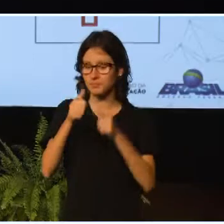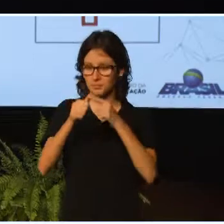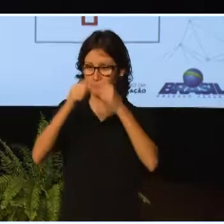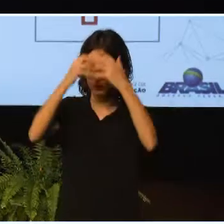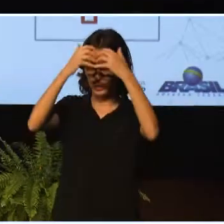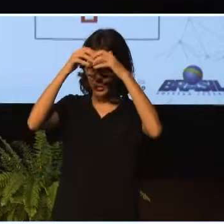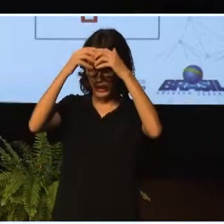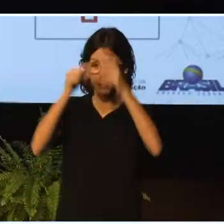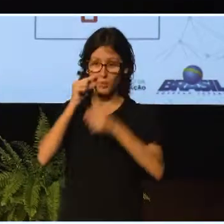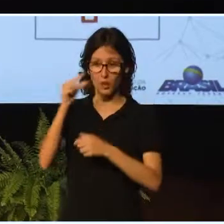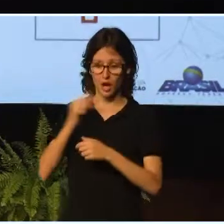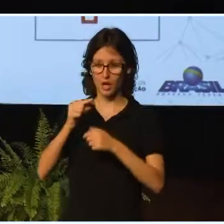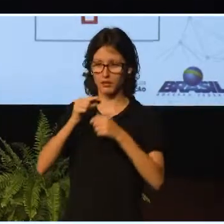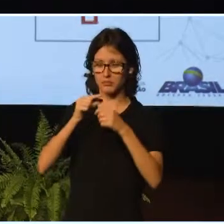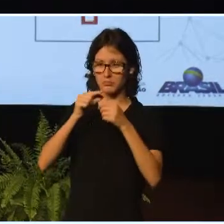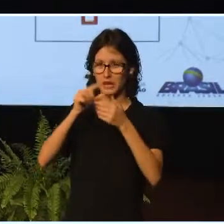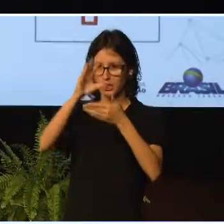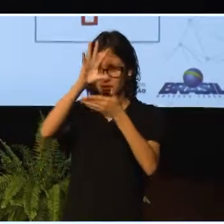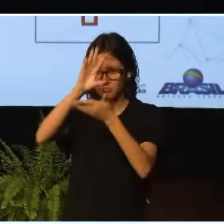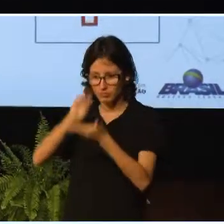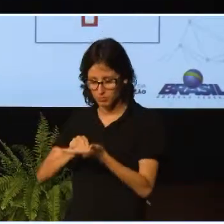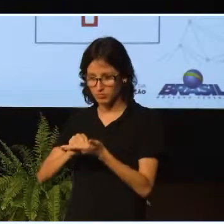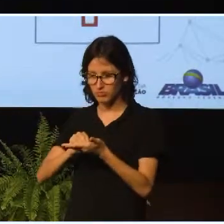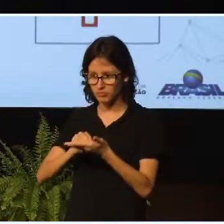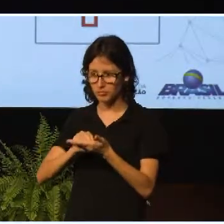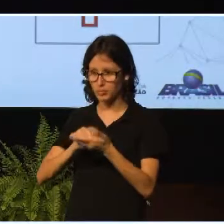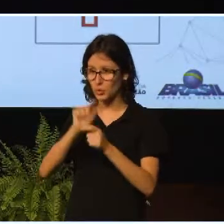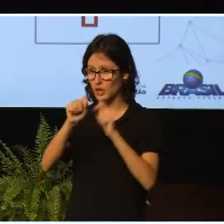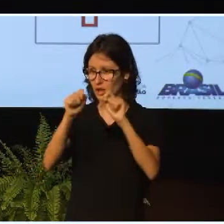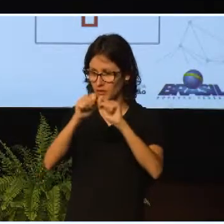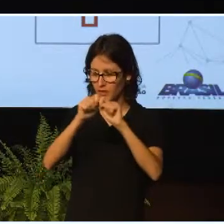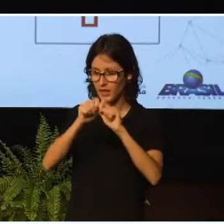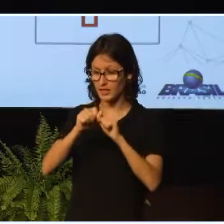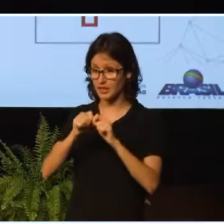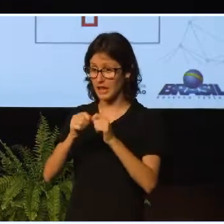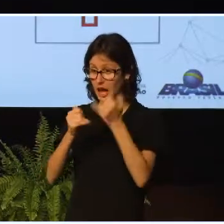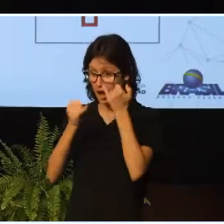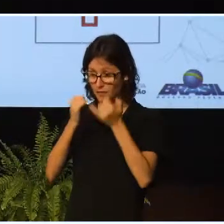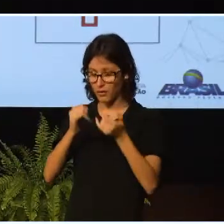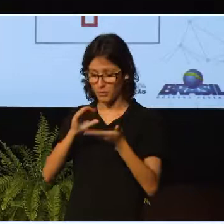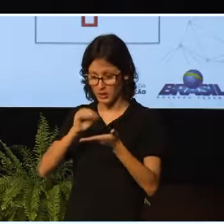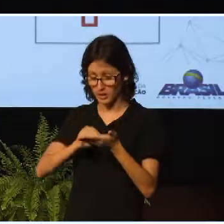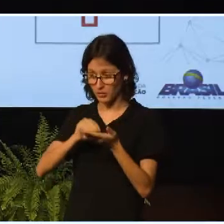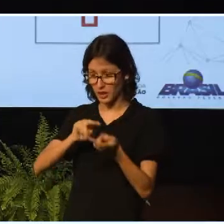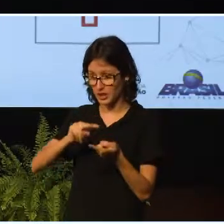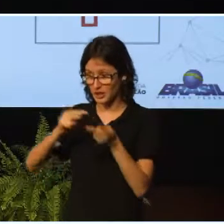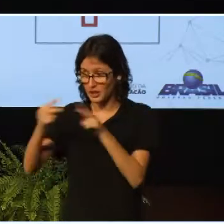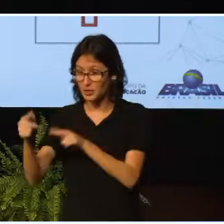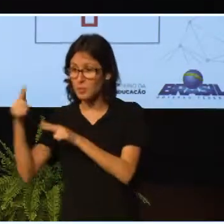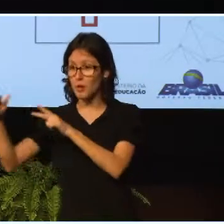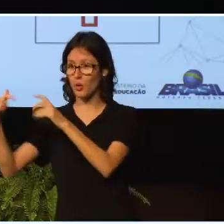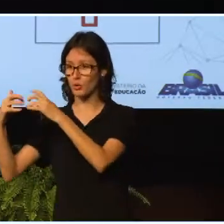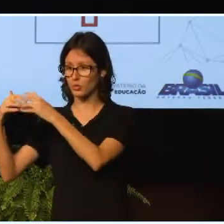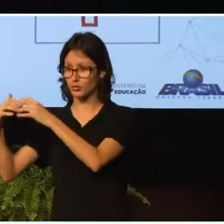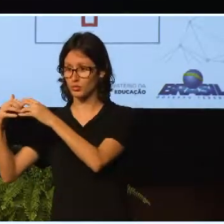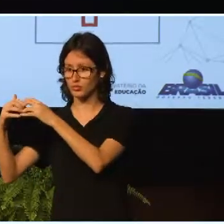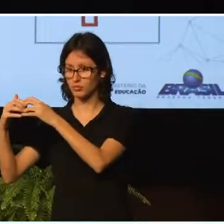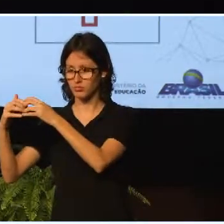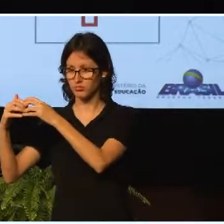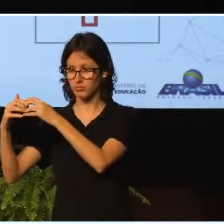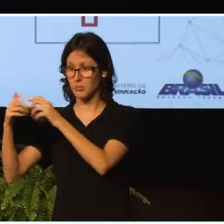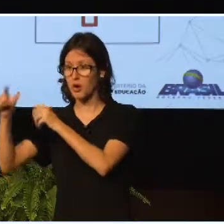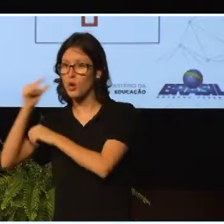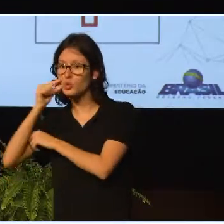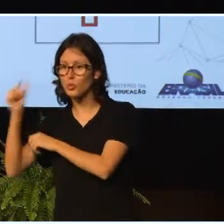Registramos um cérebro de um rato lá no Rio Grande do Norte, transferimos a informação para um cérebro nos Estados Unidos.